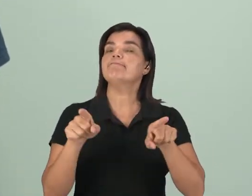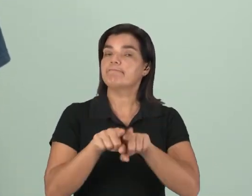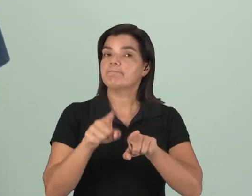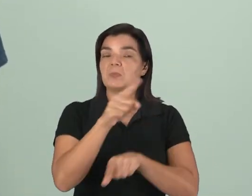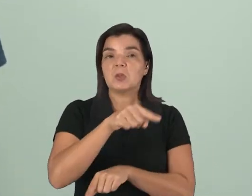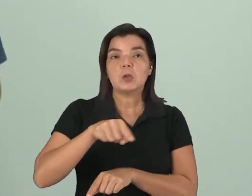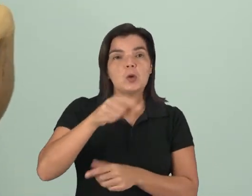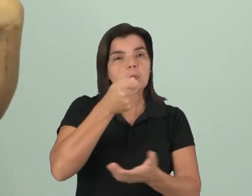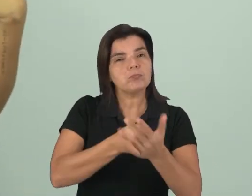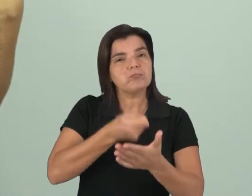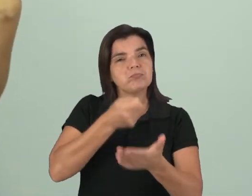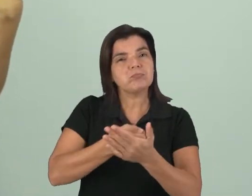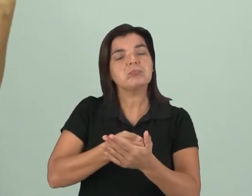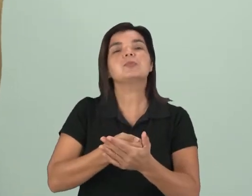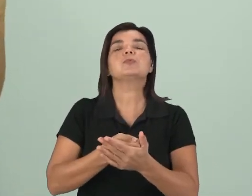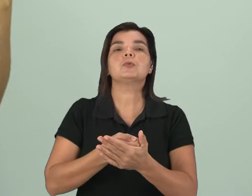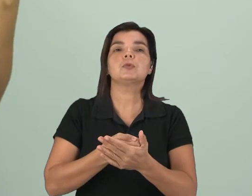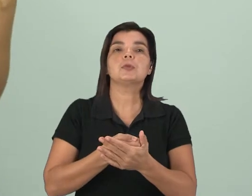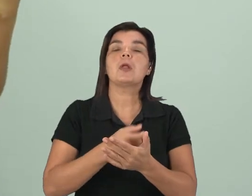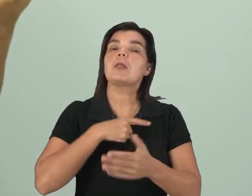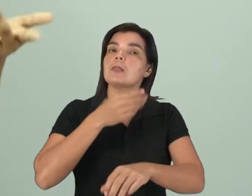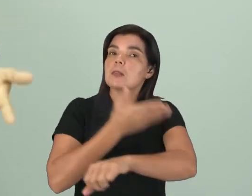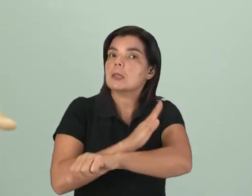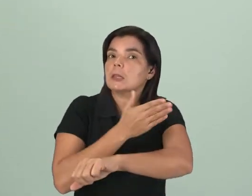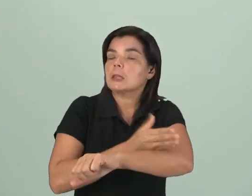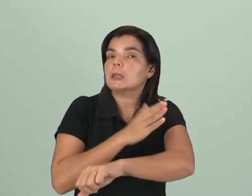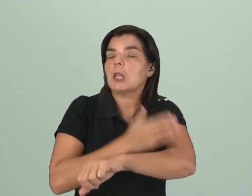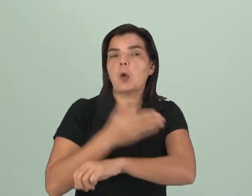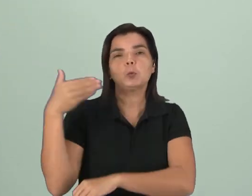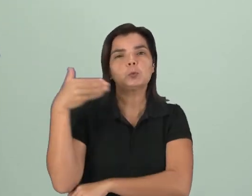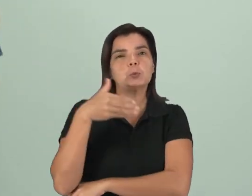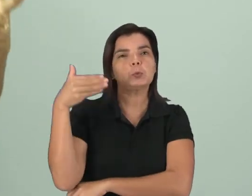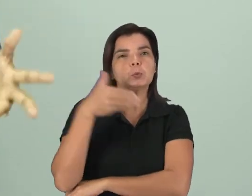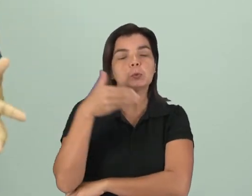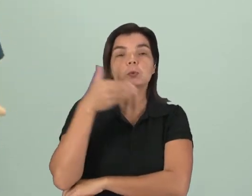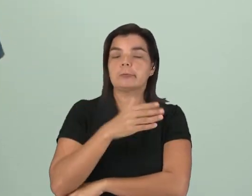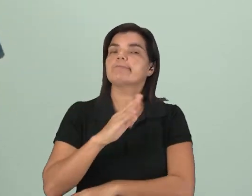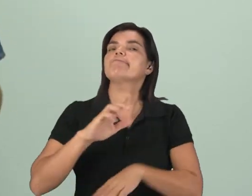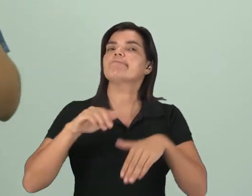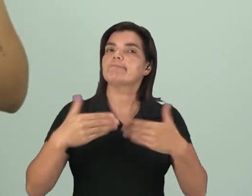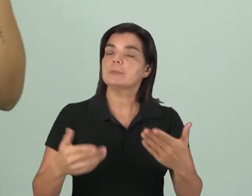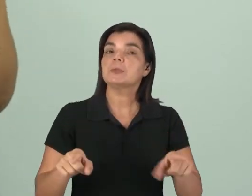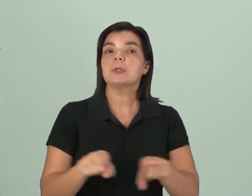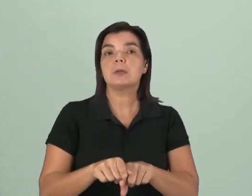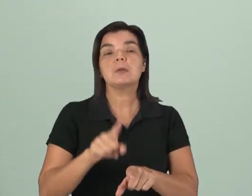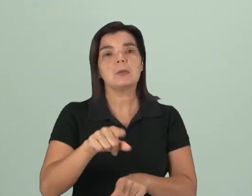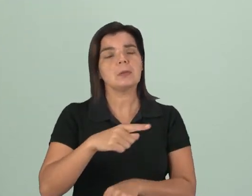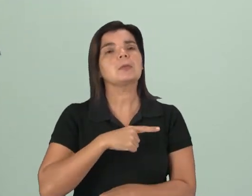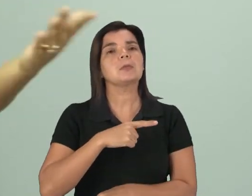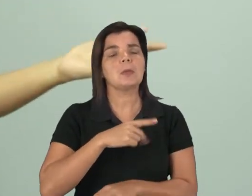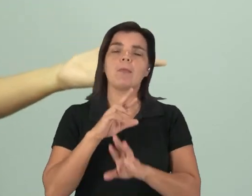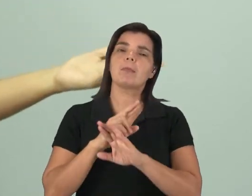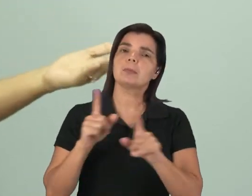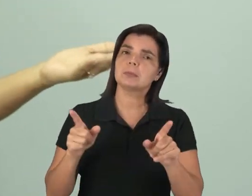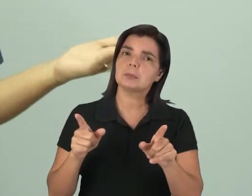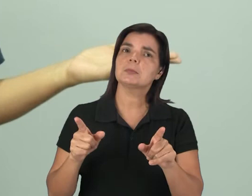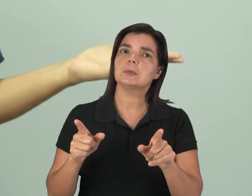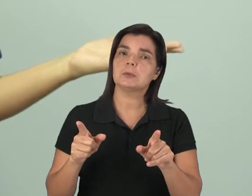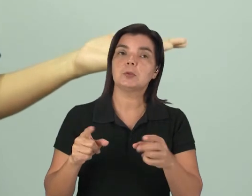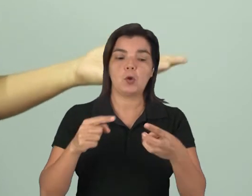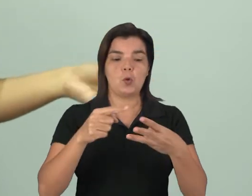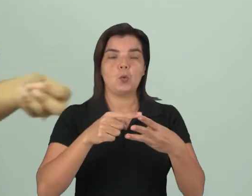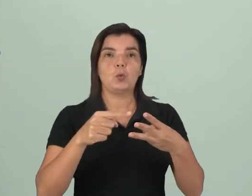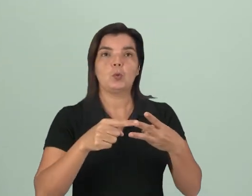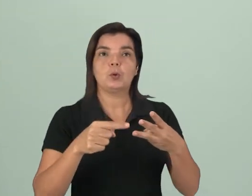exigem que você treine com mais frequência e tudo mais, né? Então, existe essa diferença entre